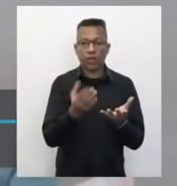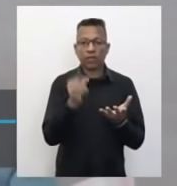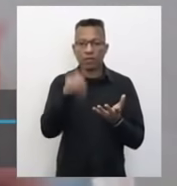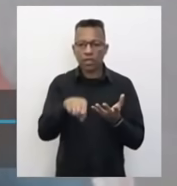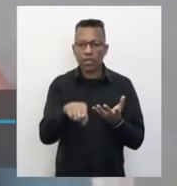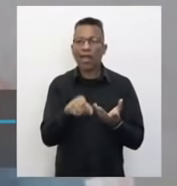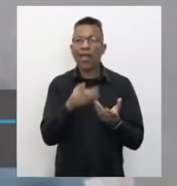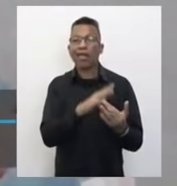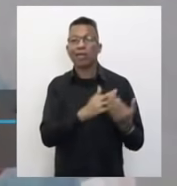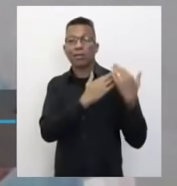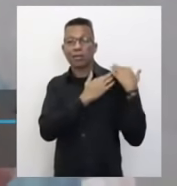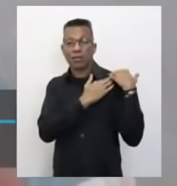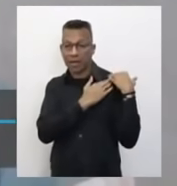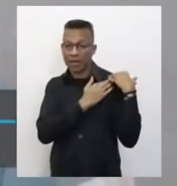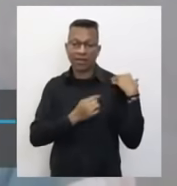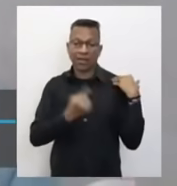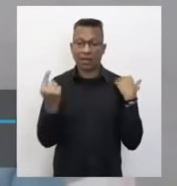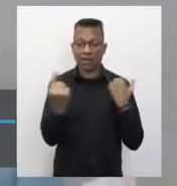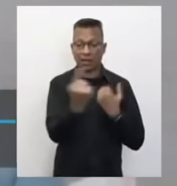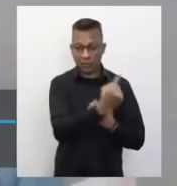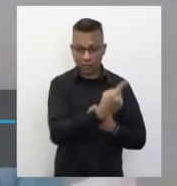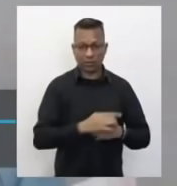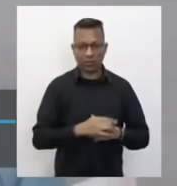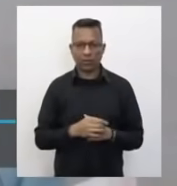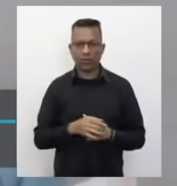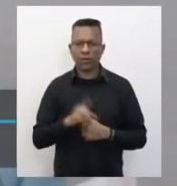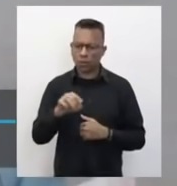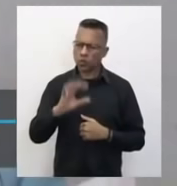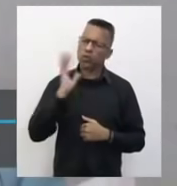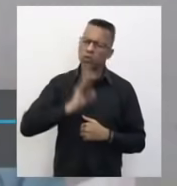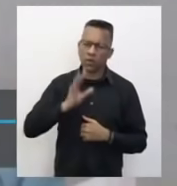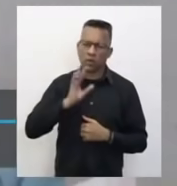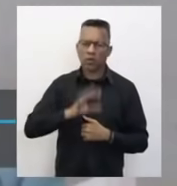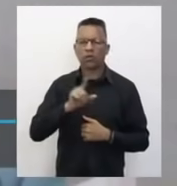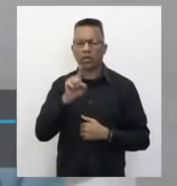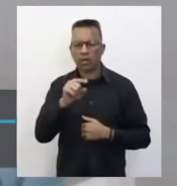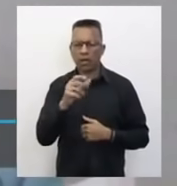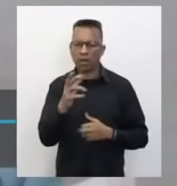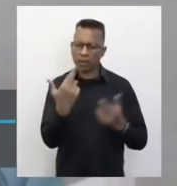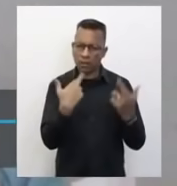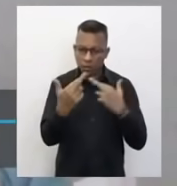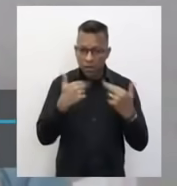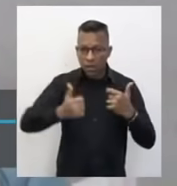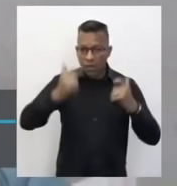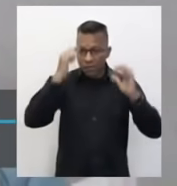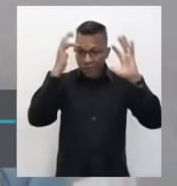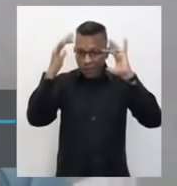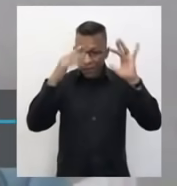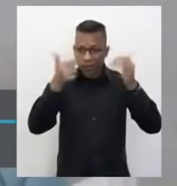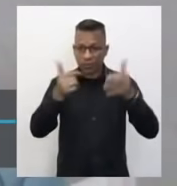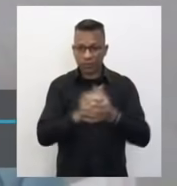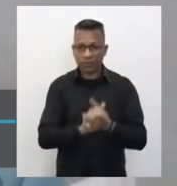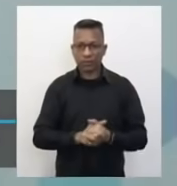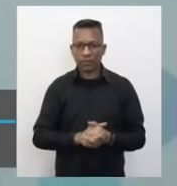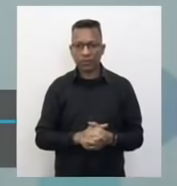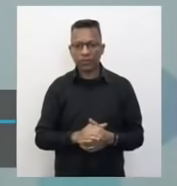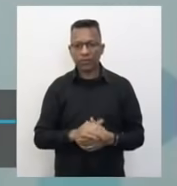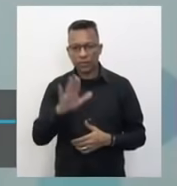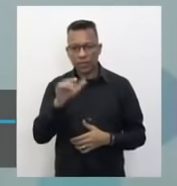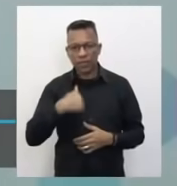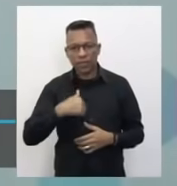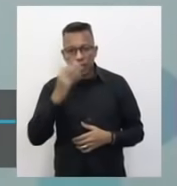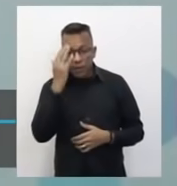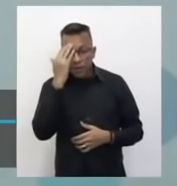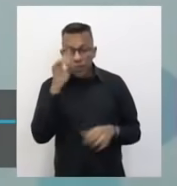todo mundo. Muito bacana quem respondeu e quem conseguiu refletir sobre isso, tá bom? Você sabe, aí, só um minutinho, sabe